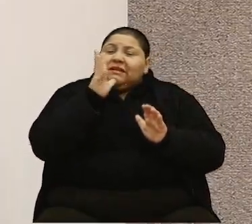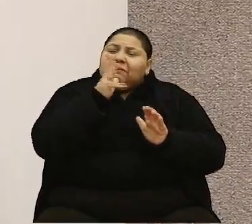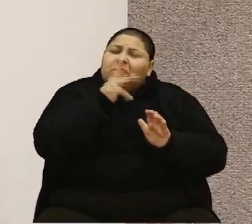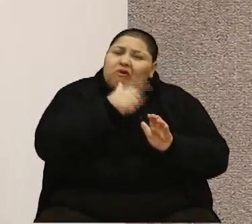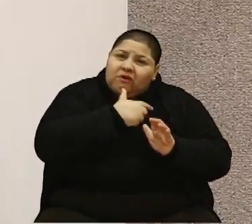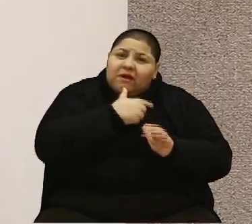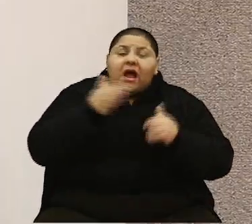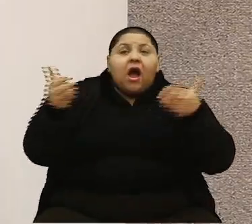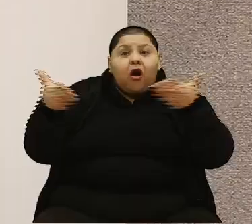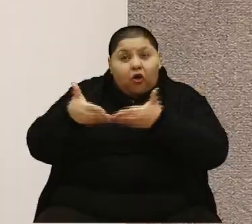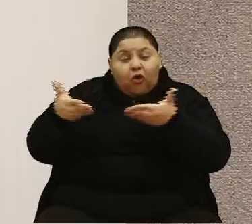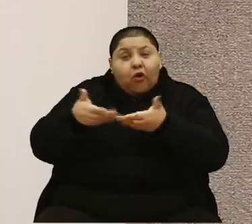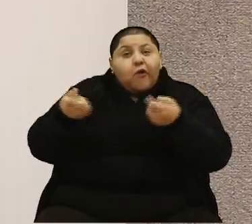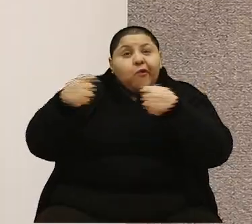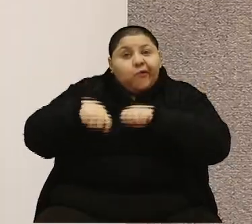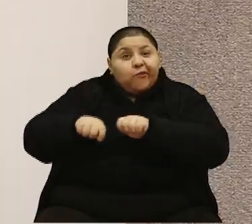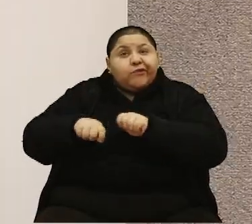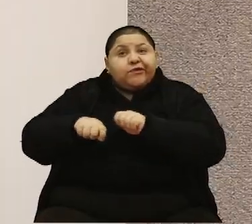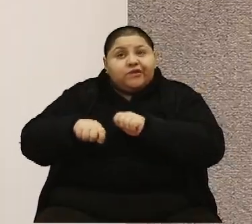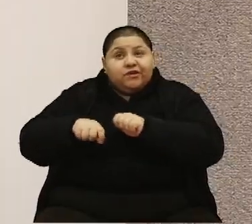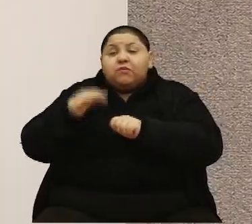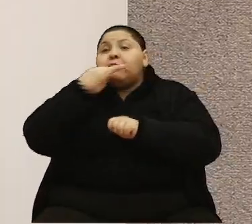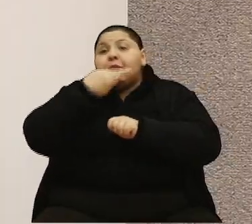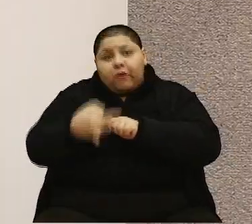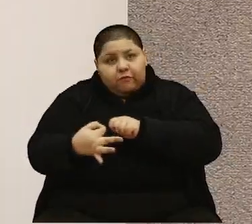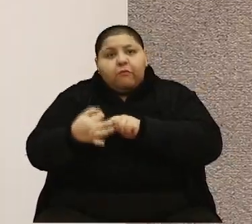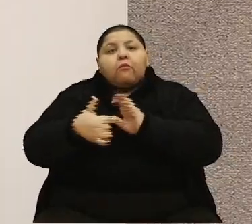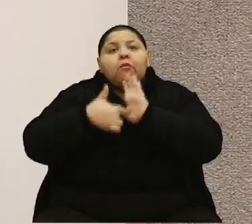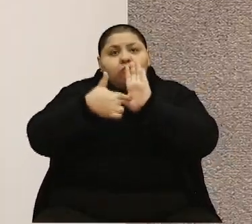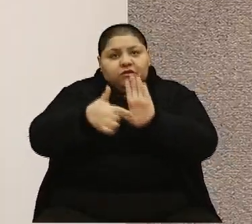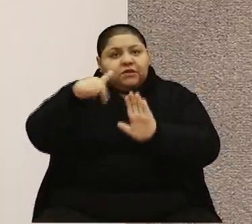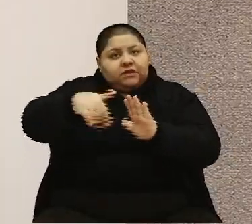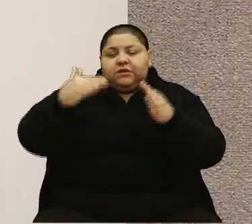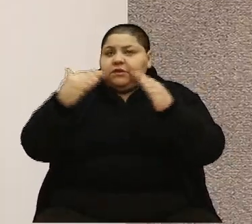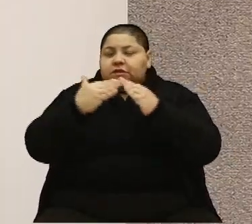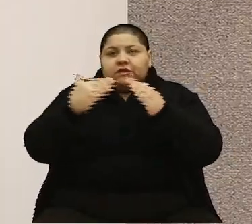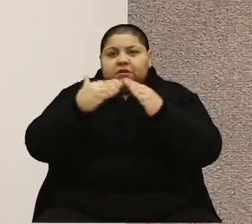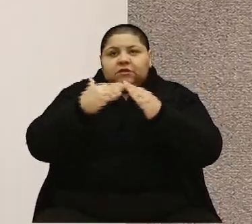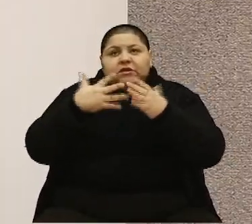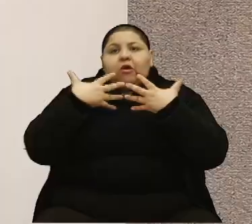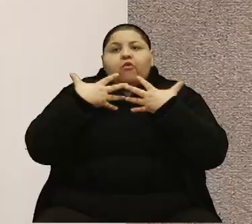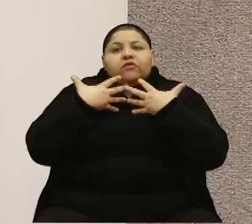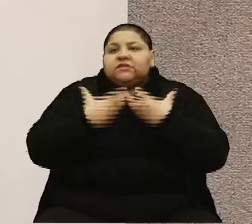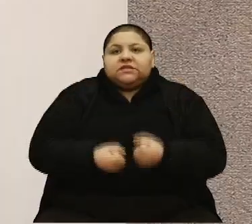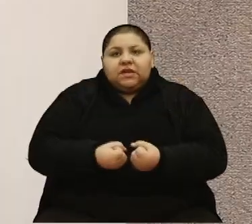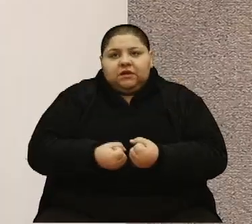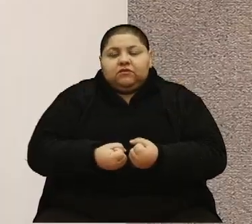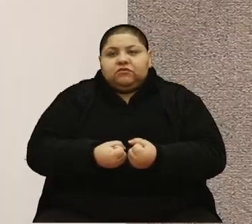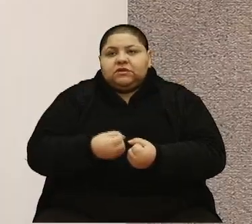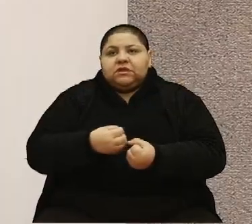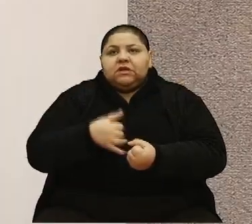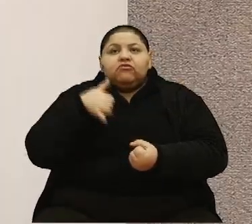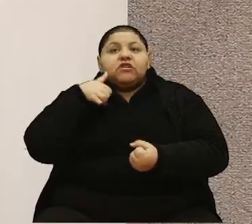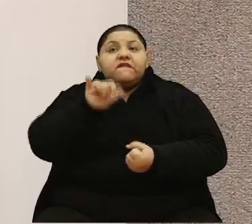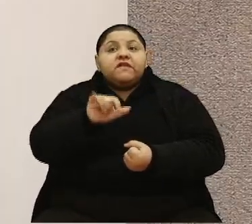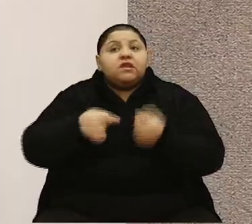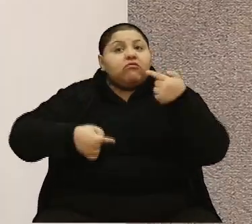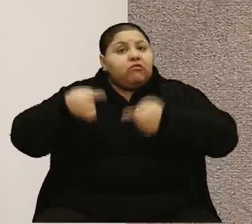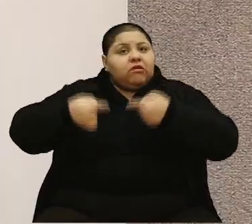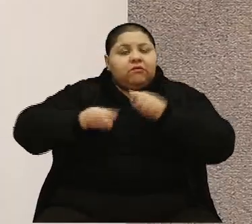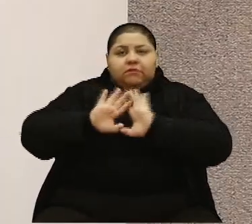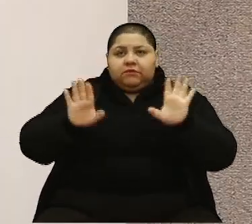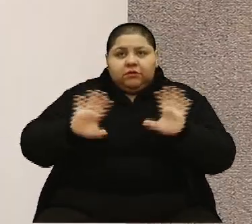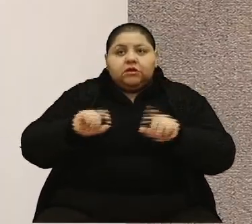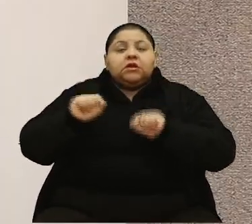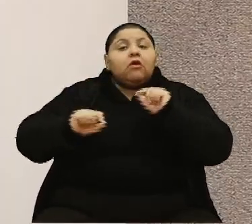tempo. Agora, a gente precisa marcar a posição também. A gente precisa demonstrar que essa casa não está alheia, não está se furtando do debate, não está omissa com relação